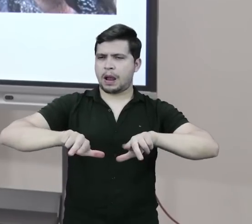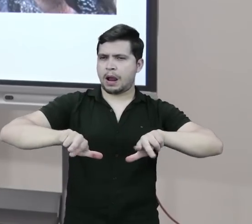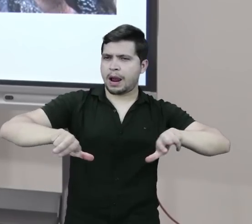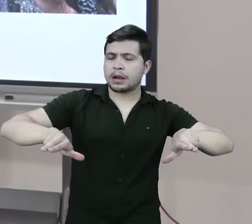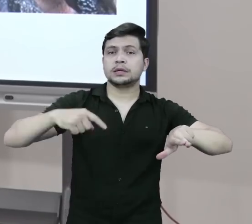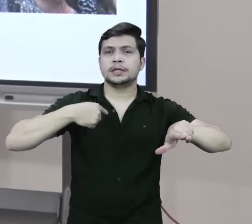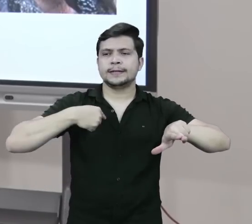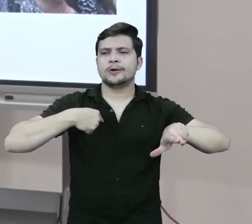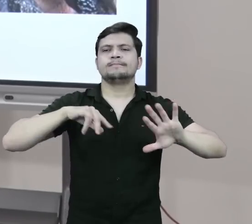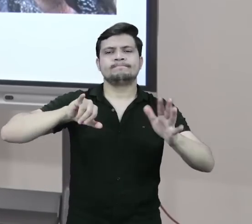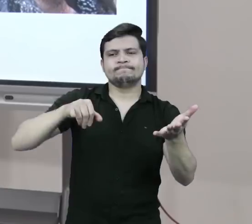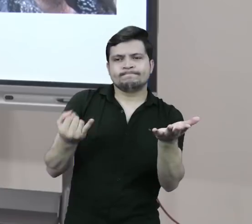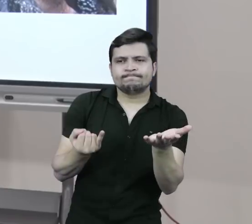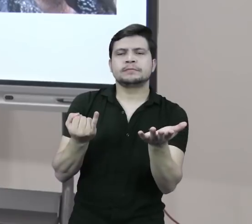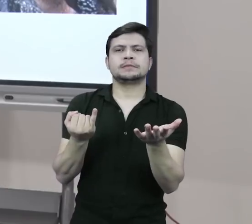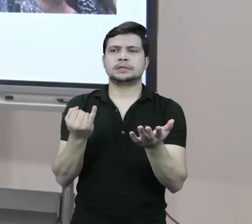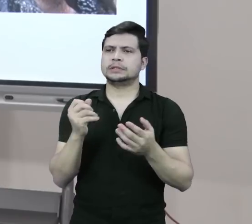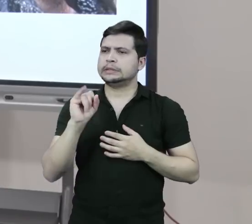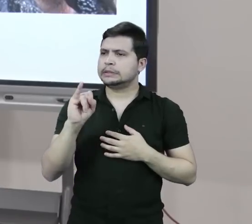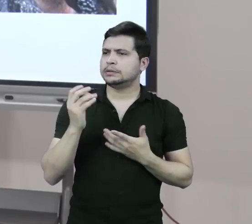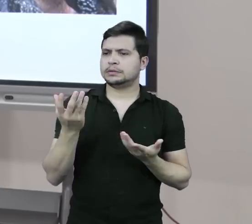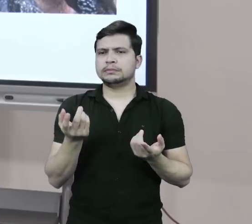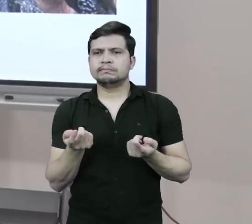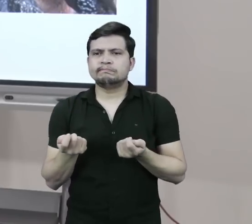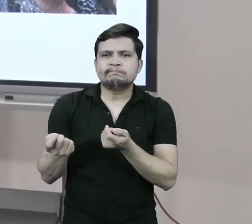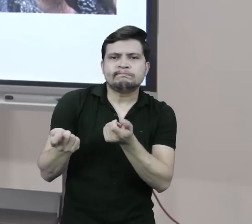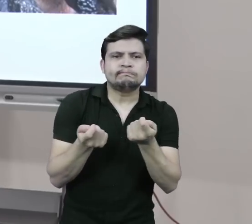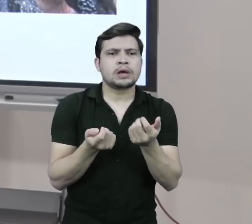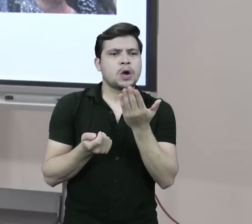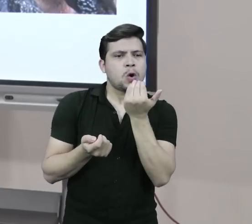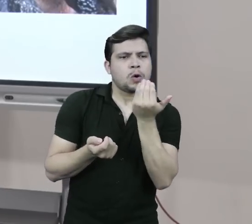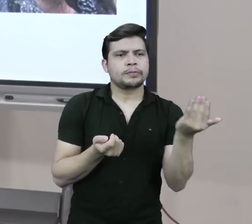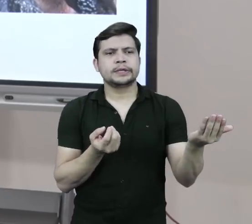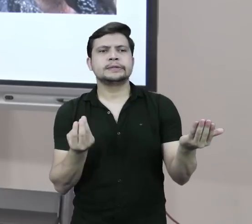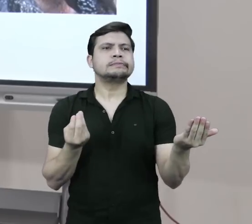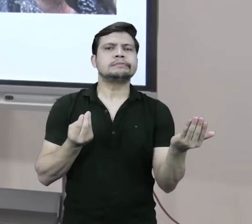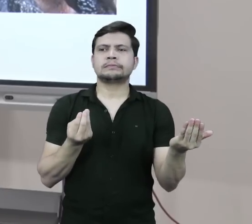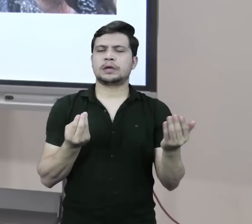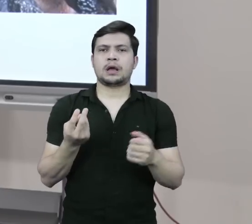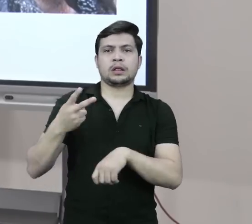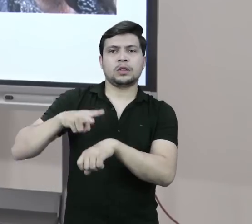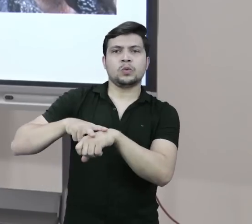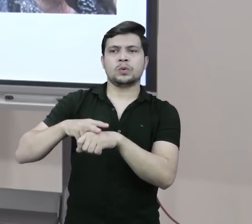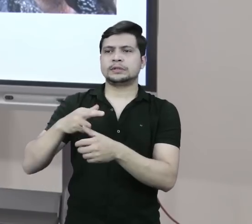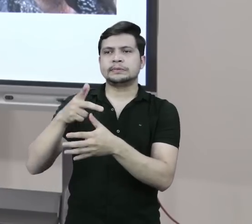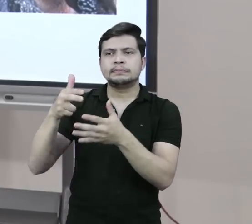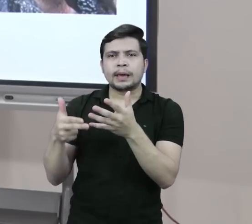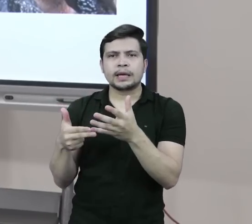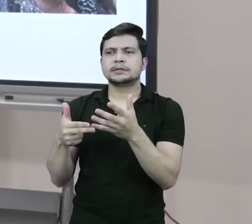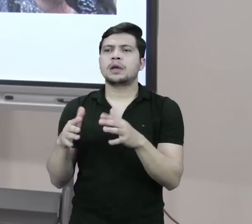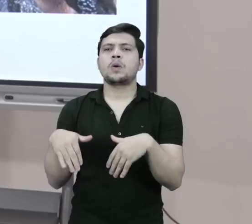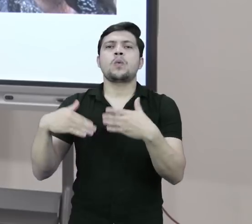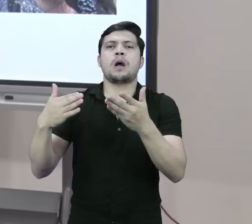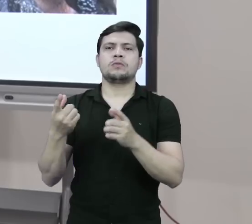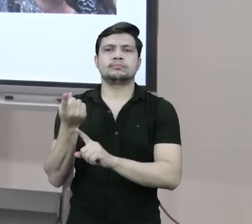alimento for escasso, qual espécie se manteria? Aquela que tiver maior facilidade ao mesmo tipo de alimento. Então, dentro